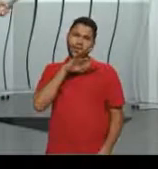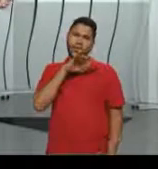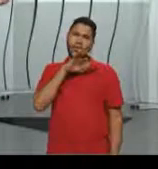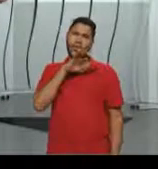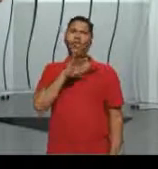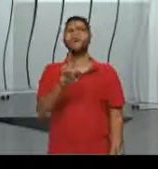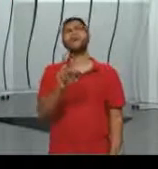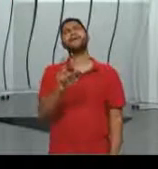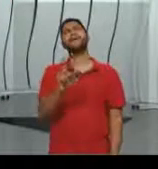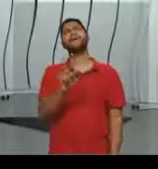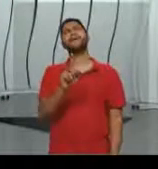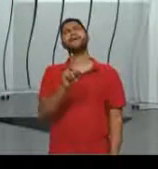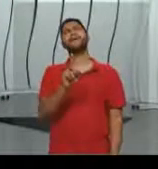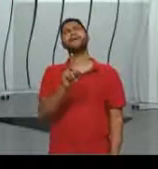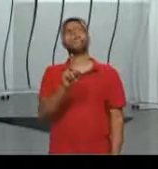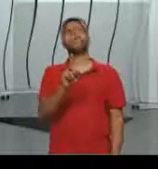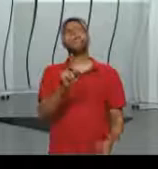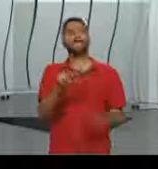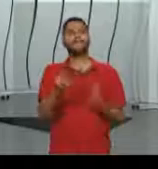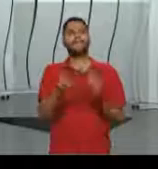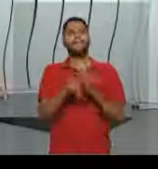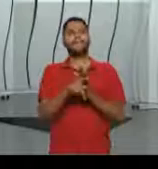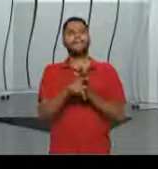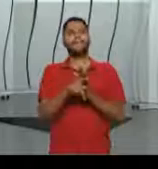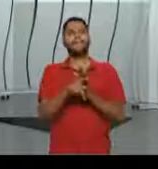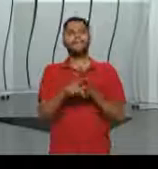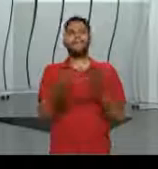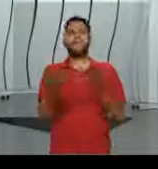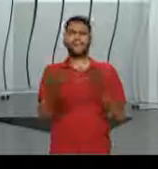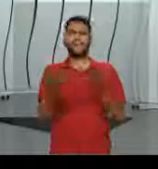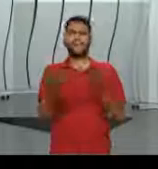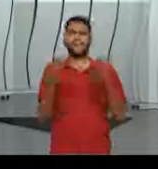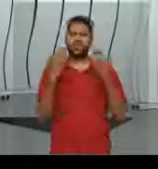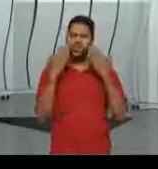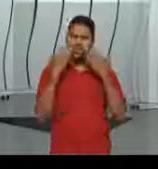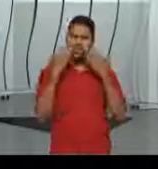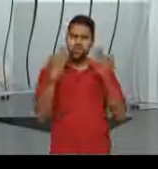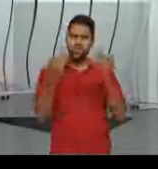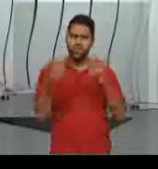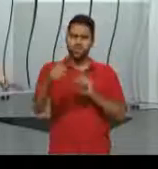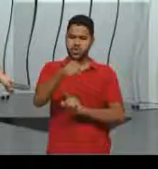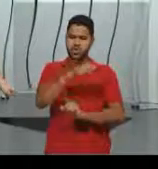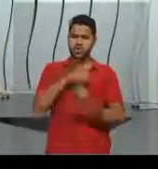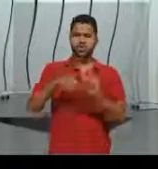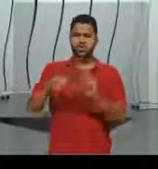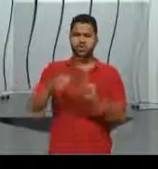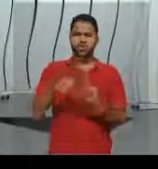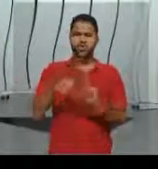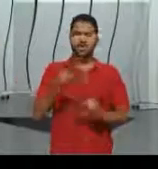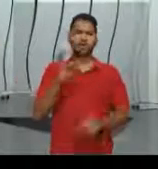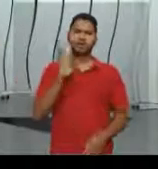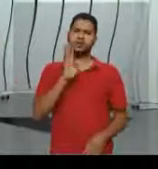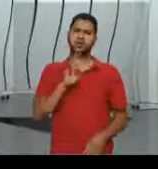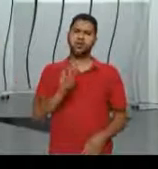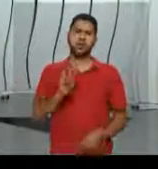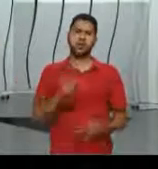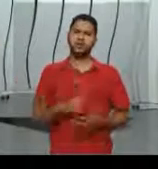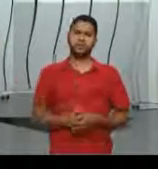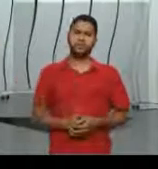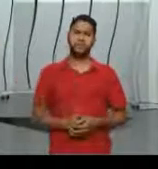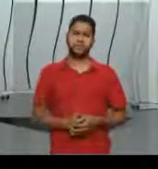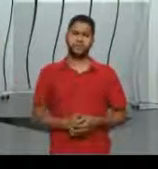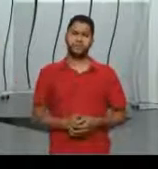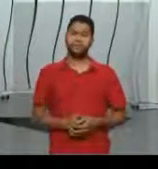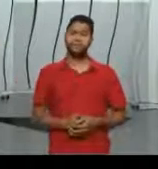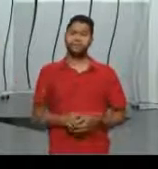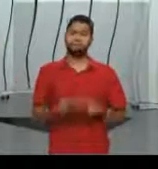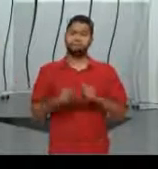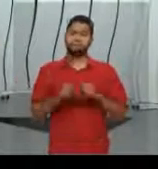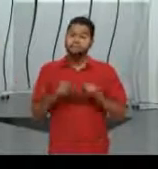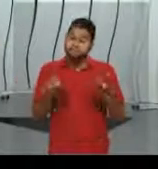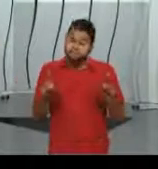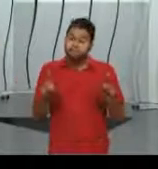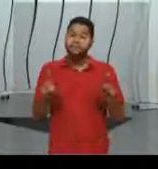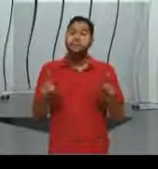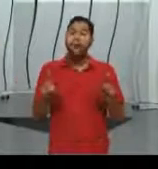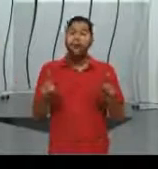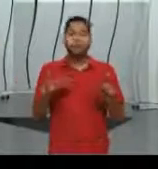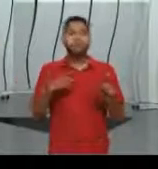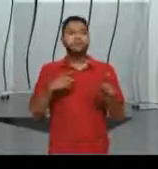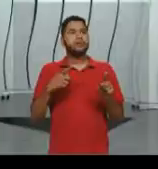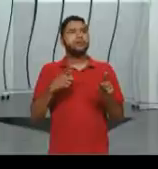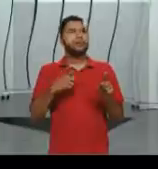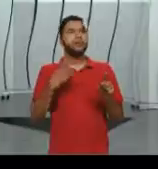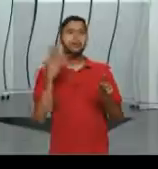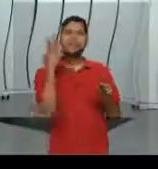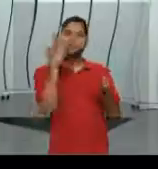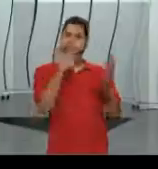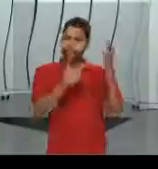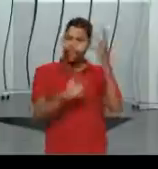Ruim não. A parte que escancara aí na sua cara que a sociedade não anda legal mesmo, né? Mas nós temos muita